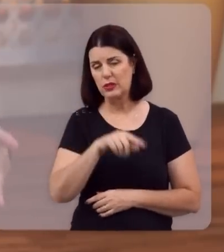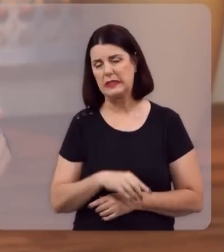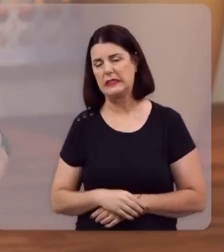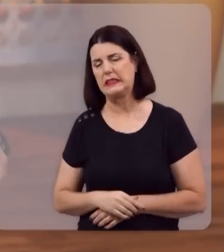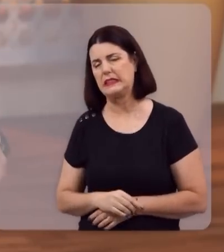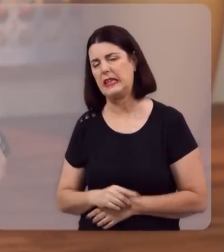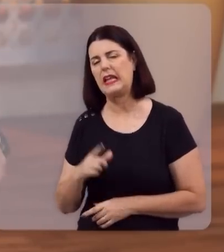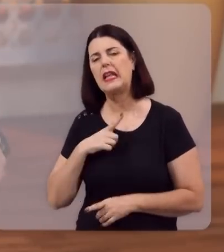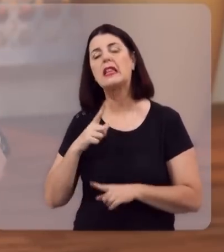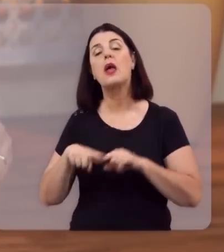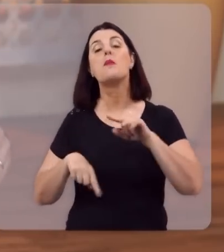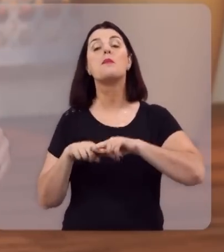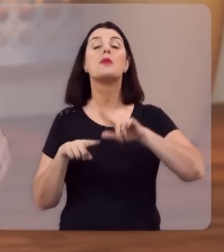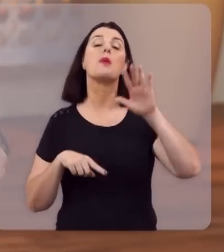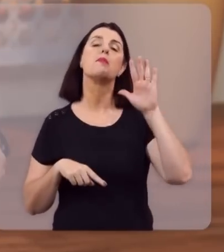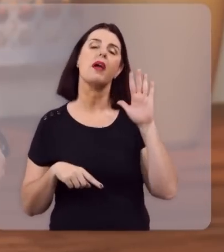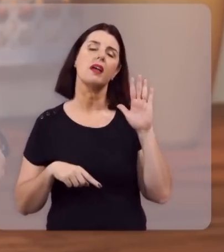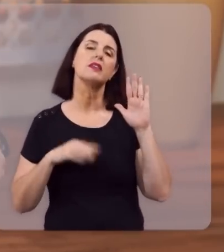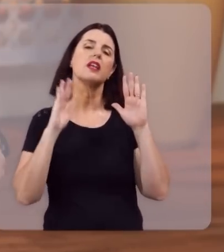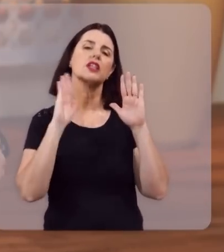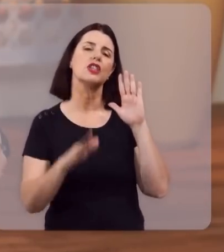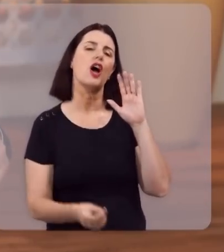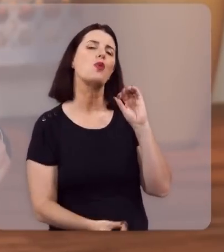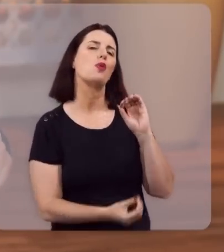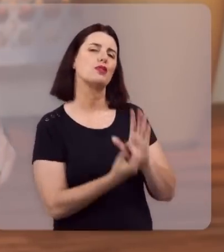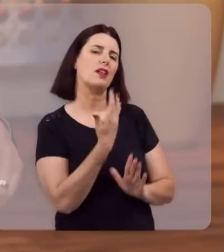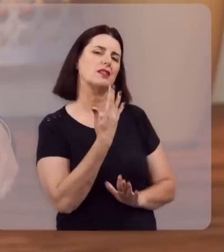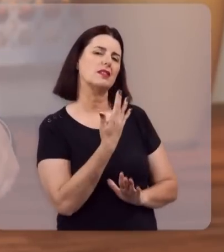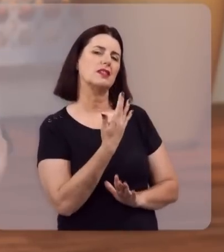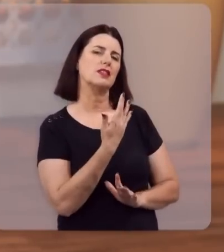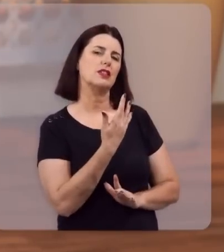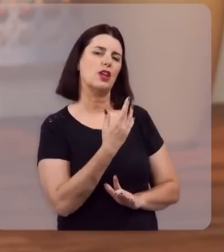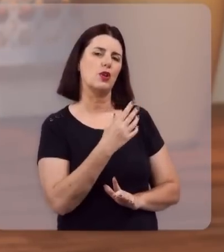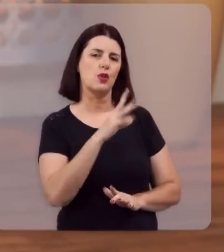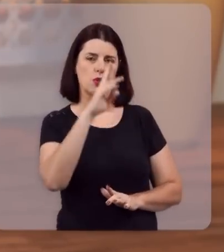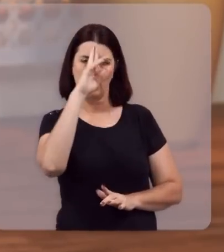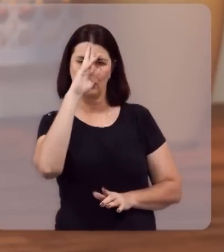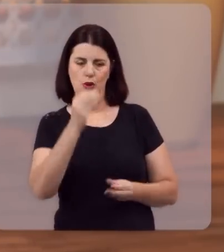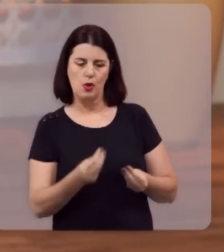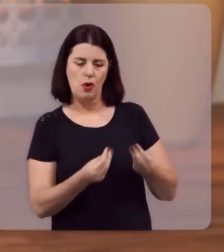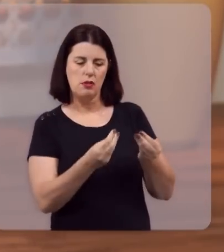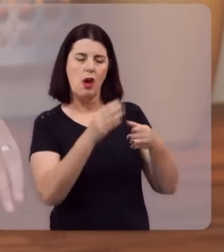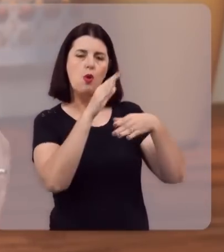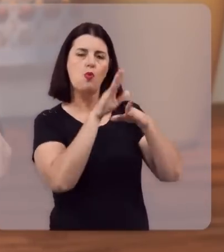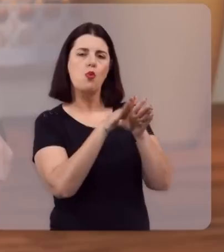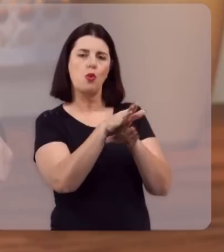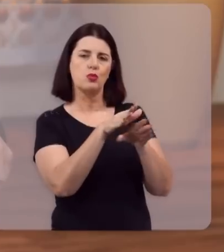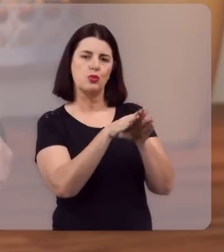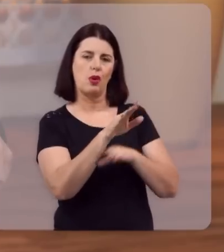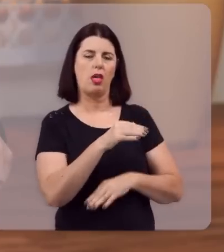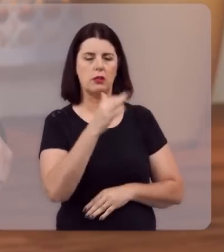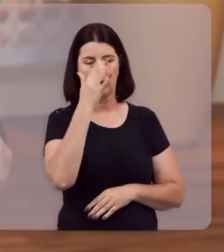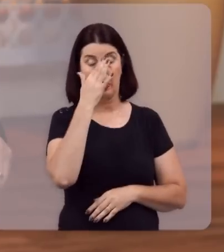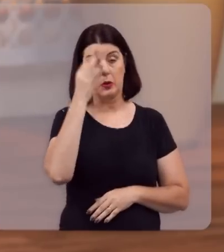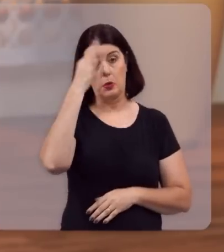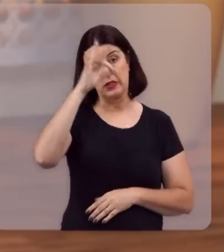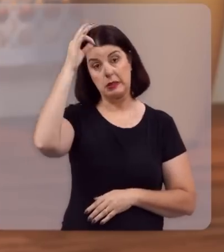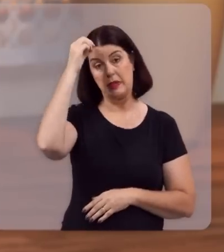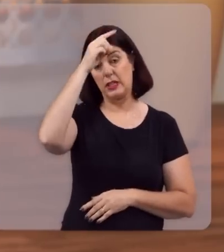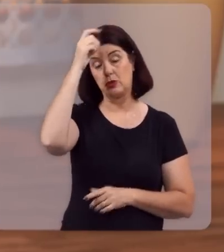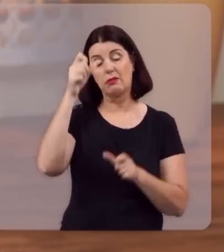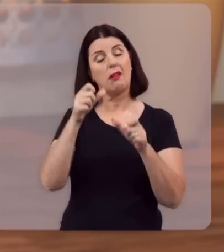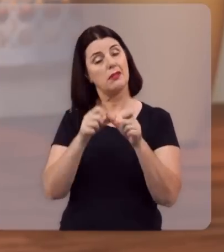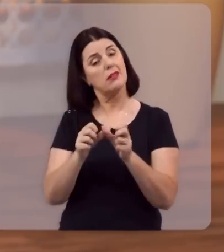lembrar-lhes que a promessa que já se cumpriu de que o senhor enviaria o seu Consolador então